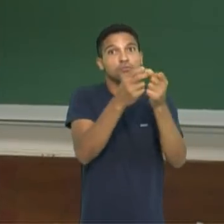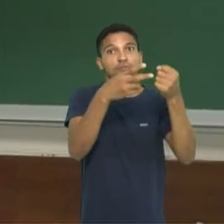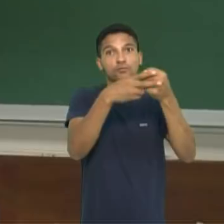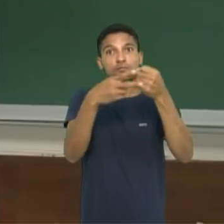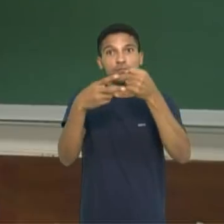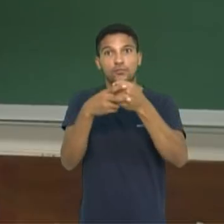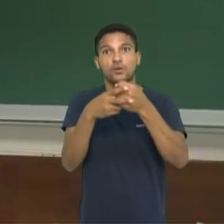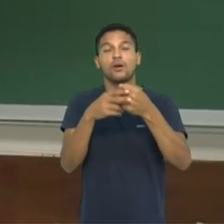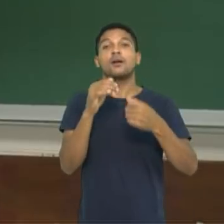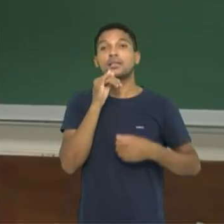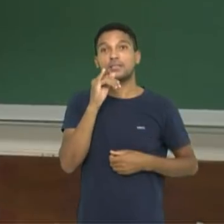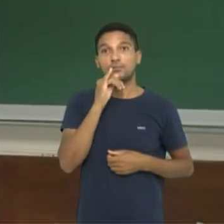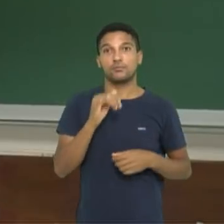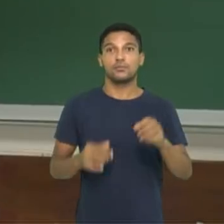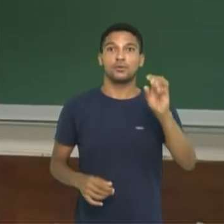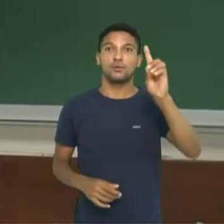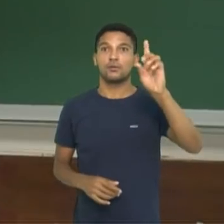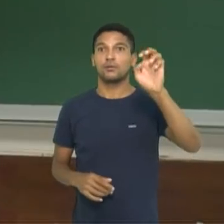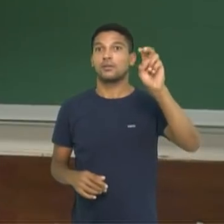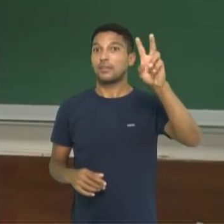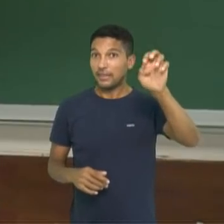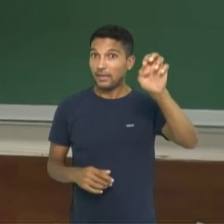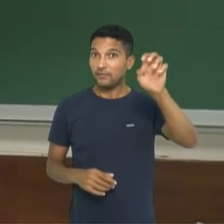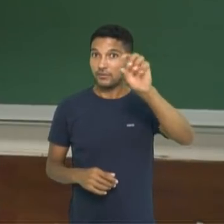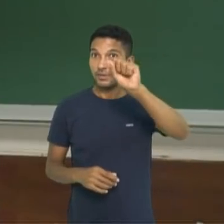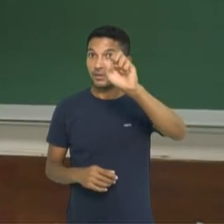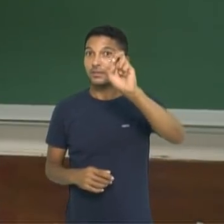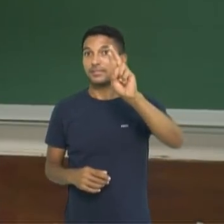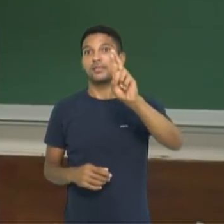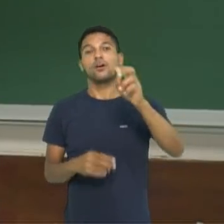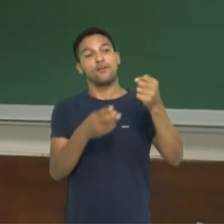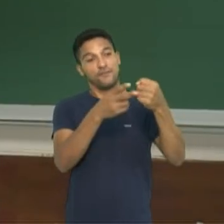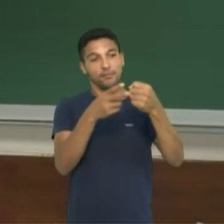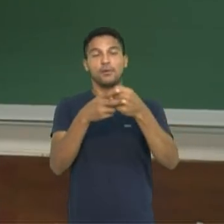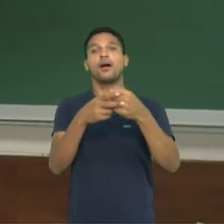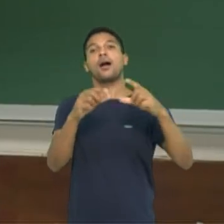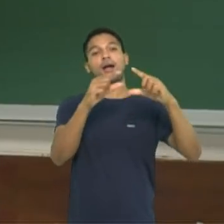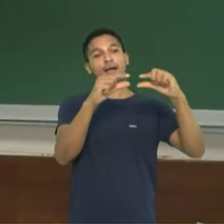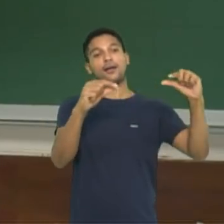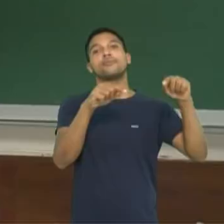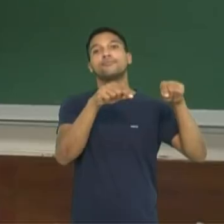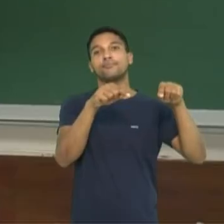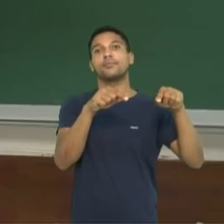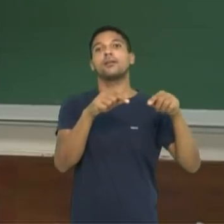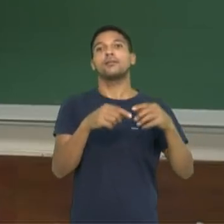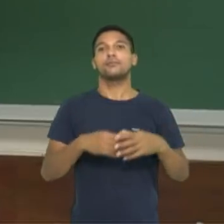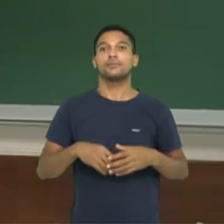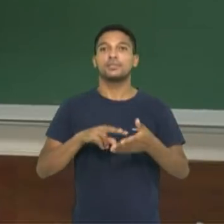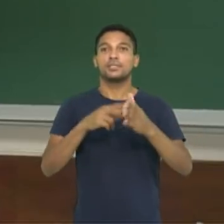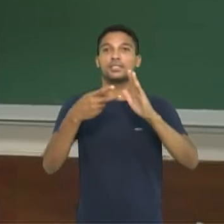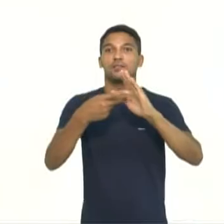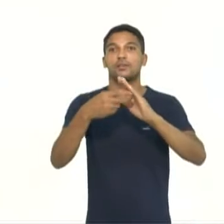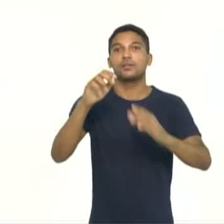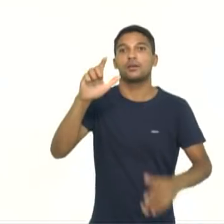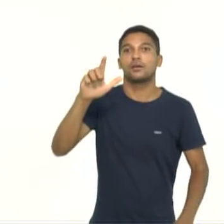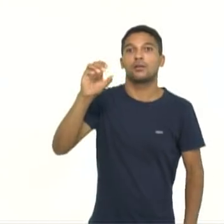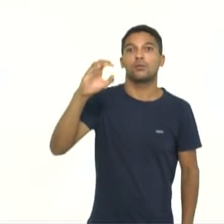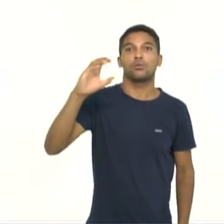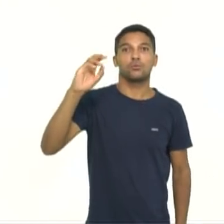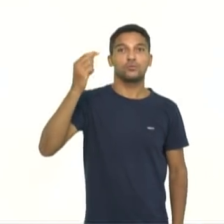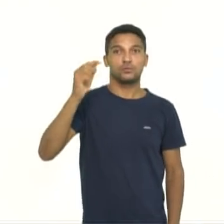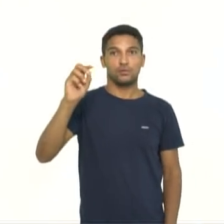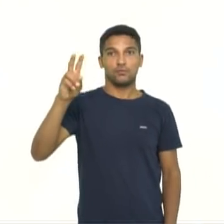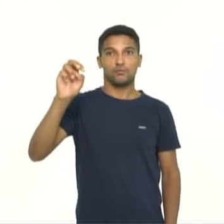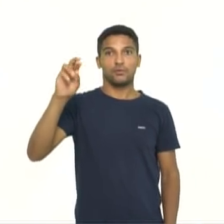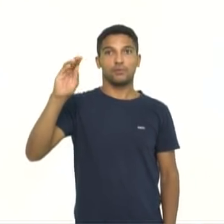verbal, ok? Vamos ver aqui, retomando então um pouquinho mais para a gente aprofundar. Então, as frases podem